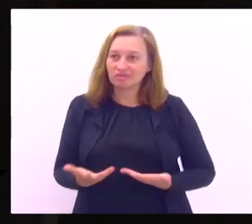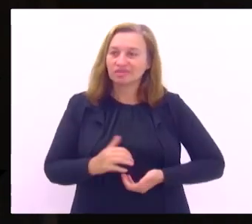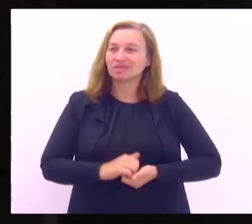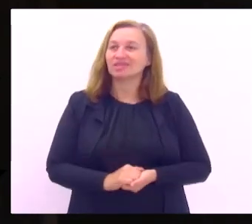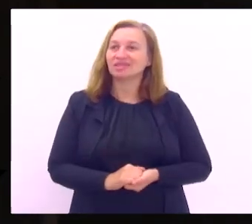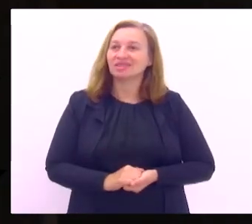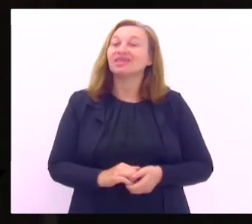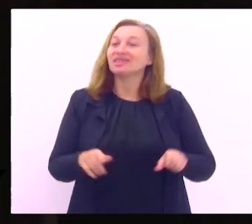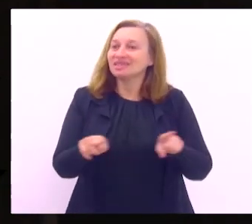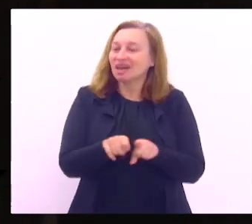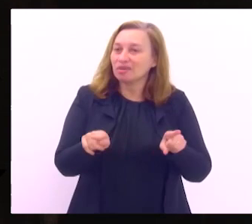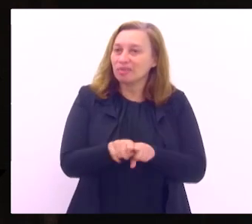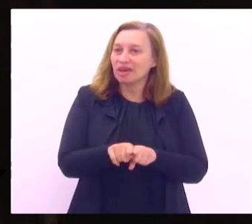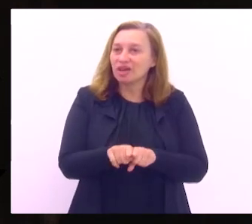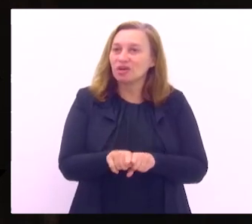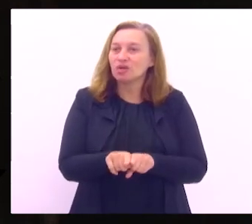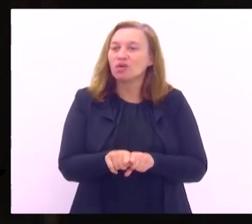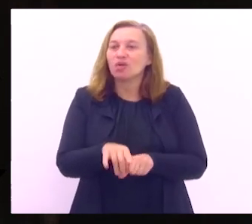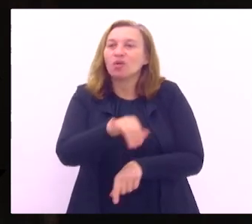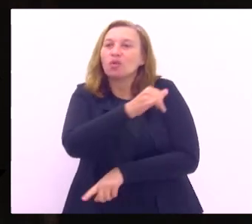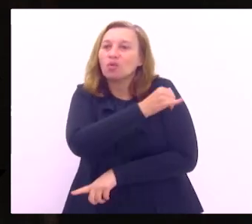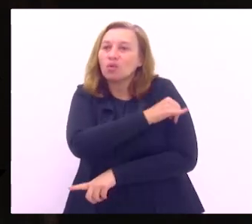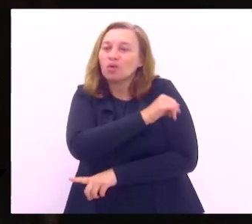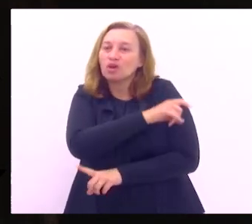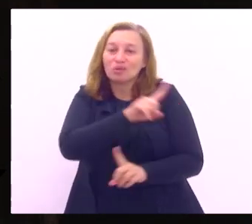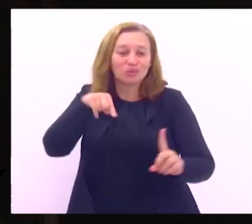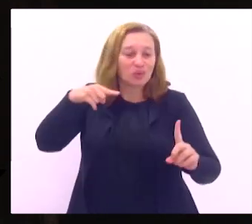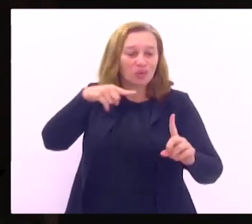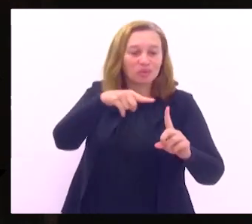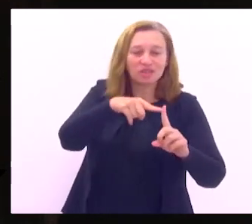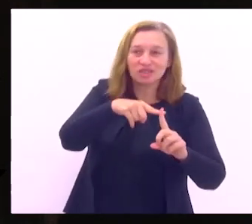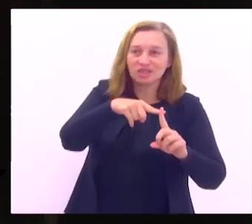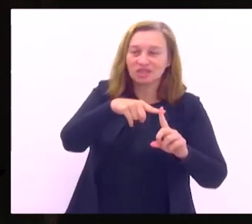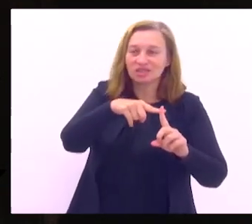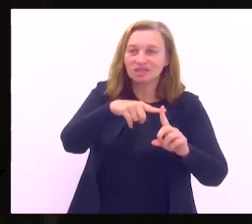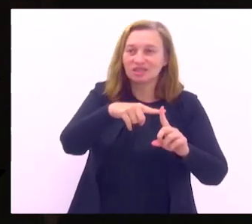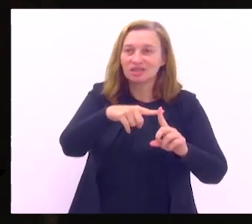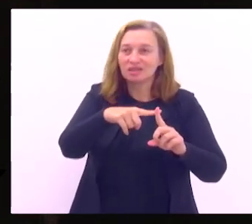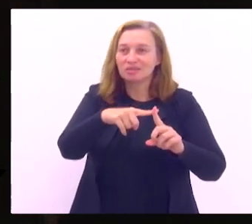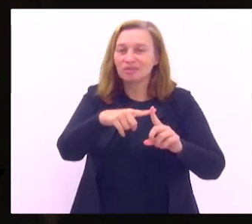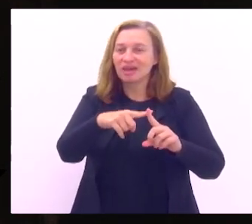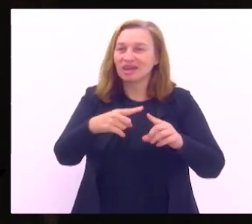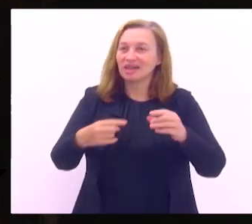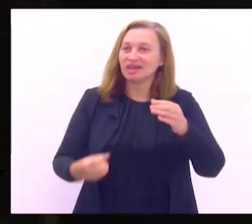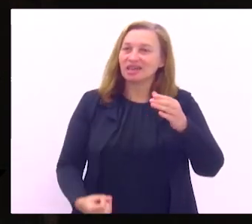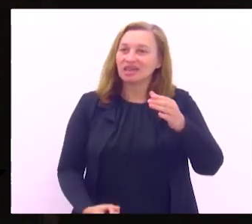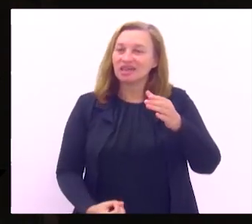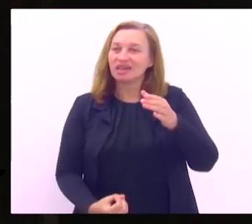e o Rio tem a vocação para construir essas pontes.